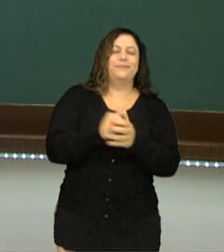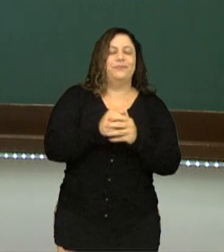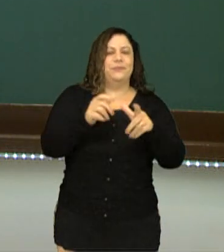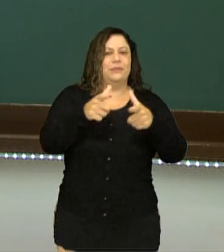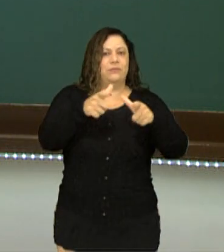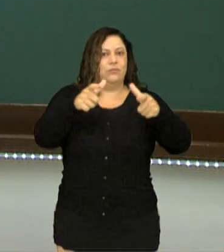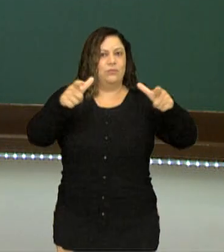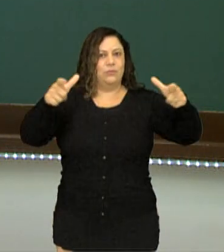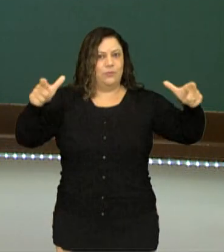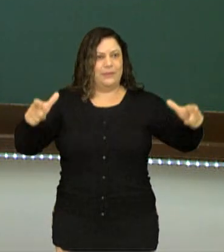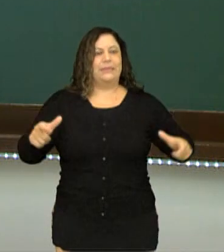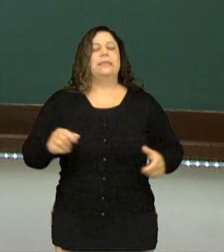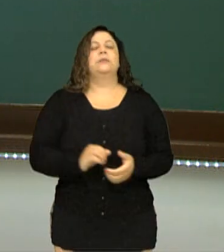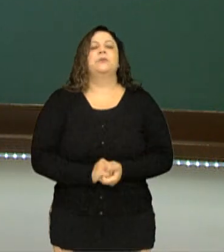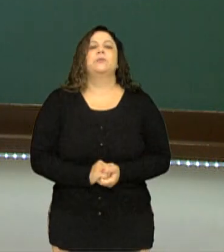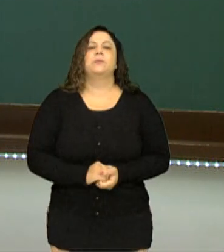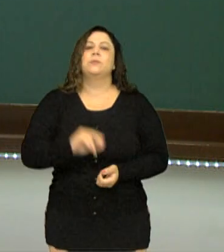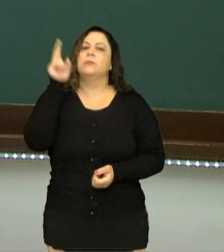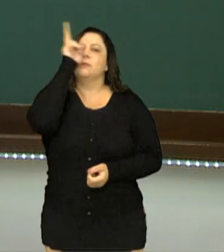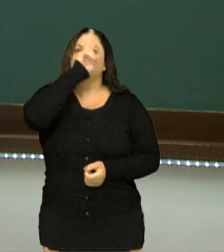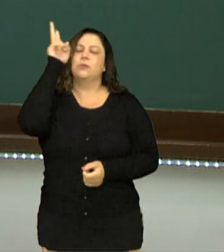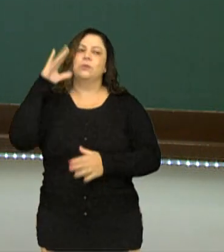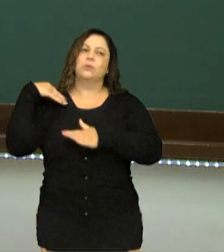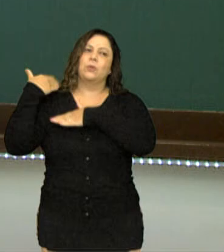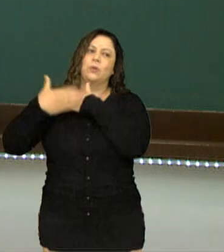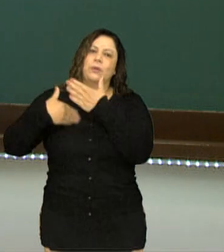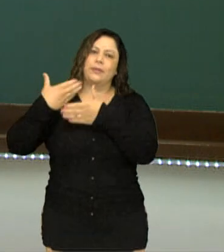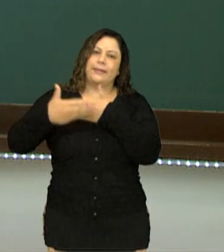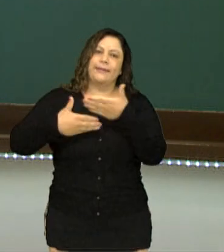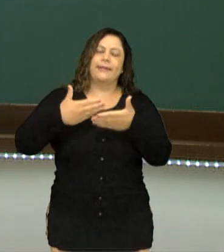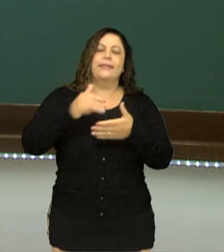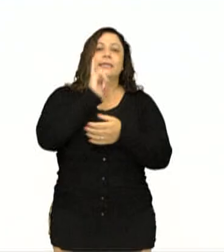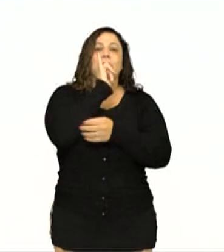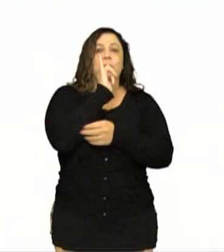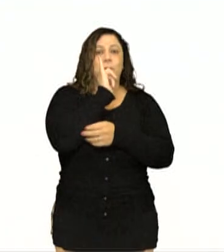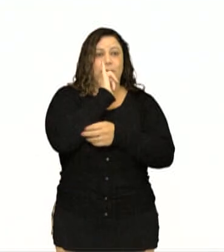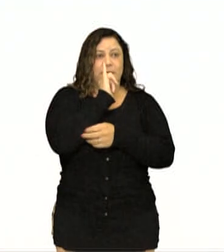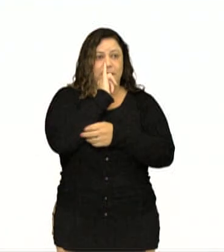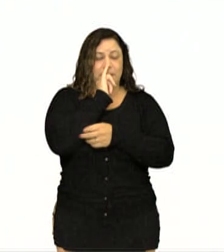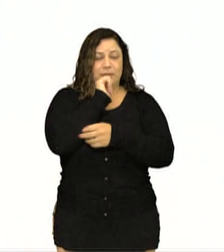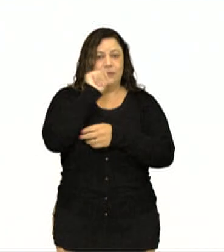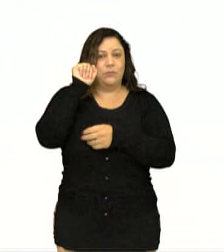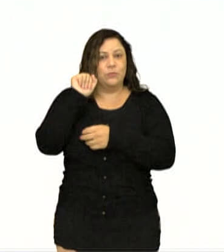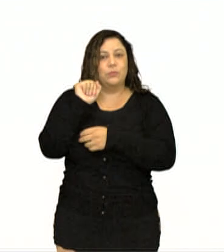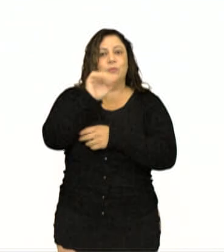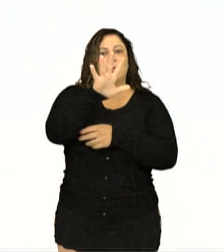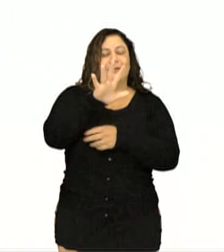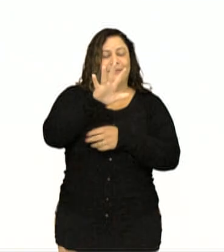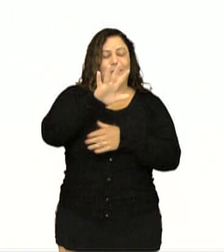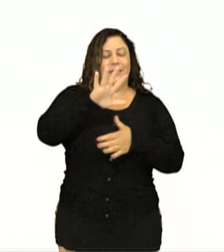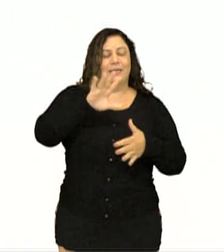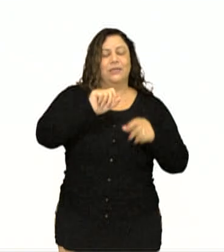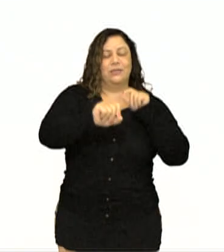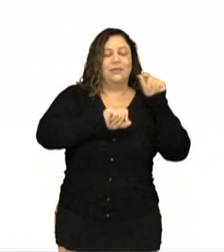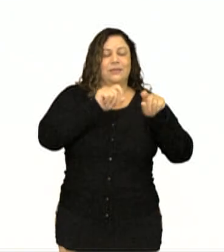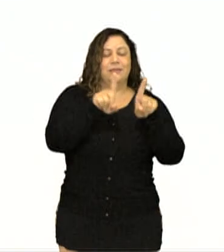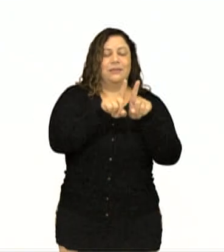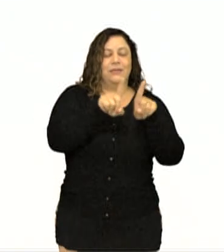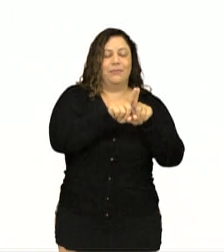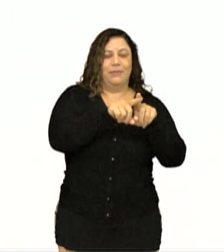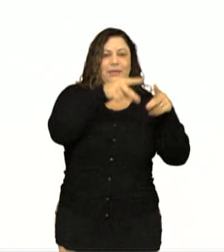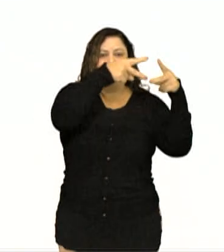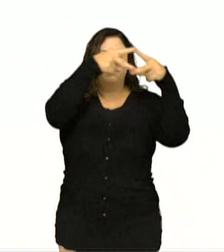foi aumentando. E aí, historicamente, a gente tem, né, como no exemplo aqui da expansão da mancha urbana de Campinas. Então,